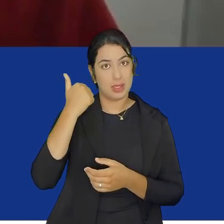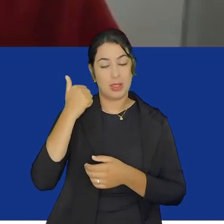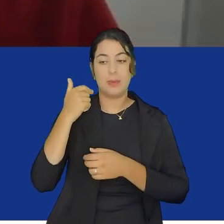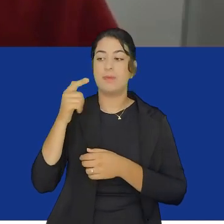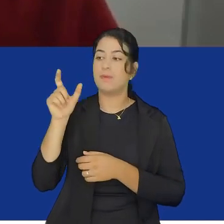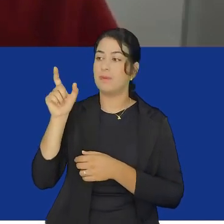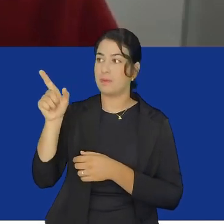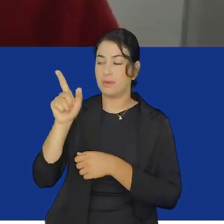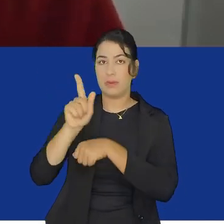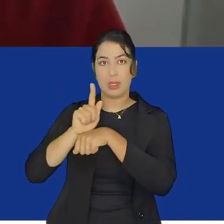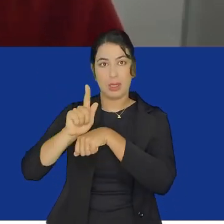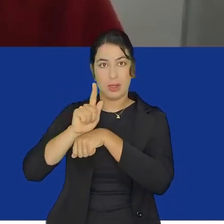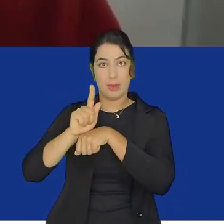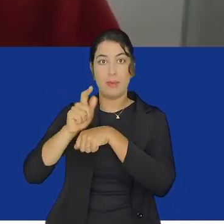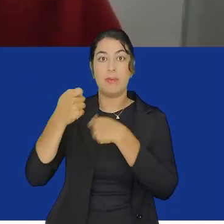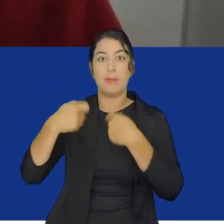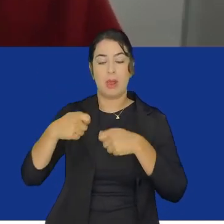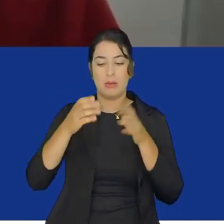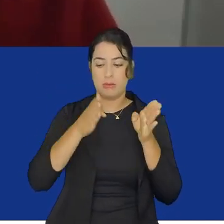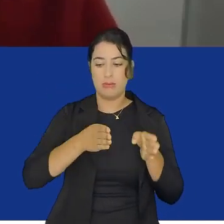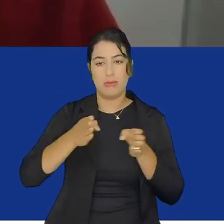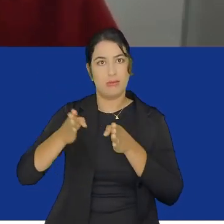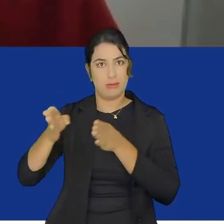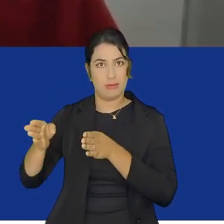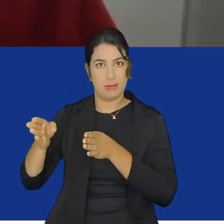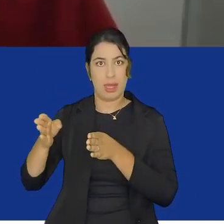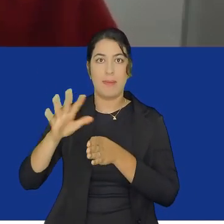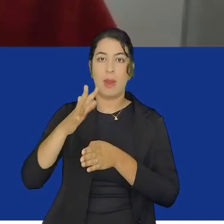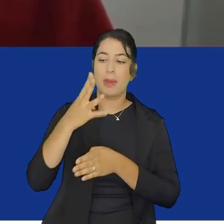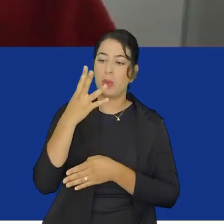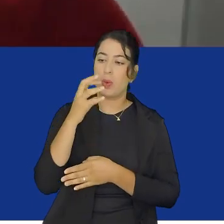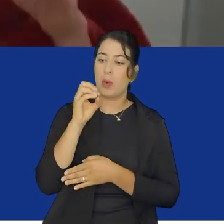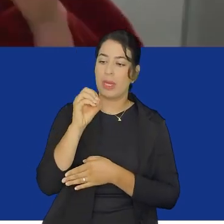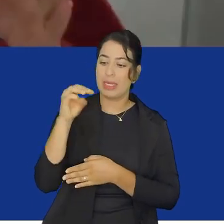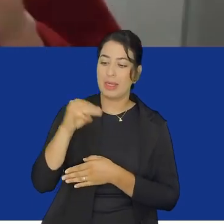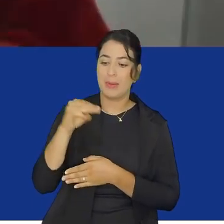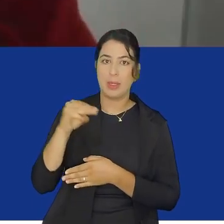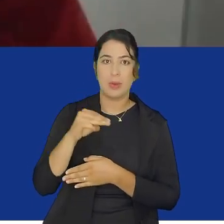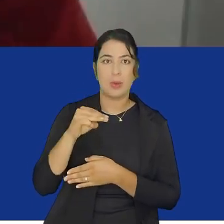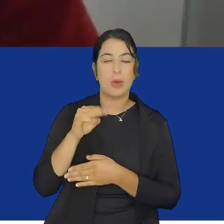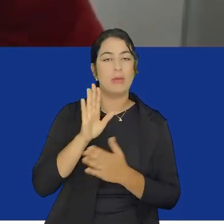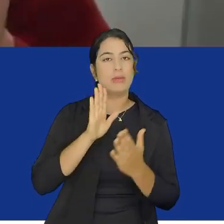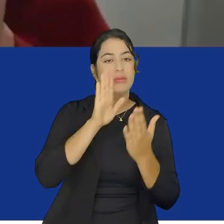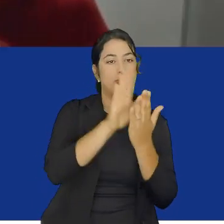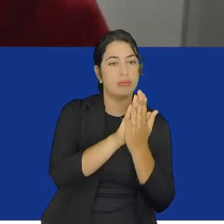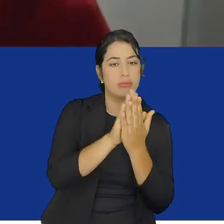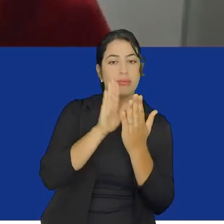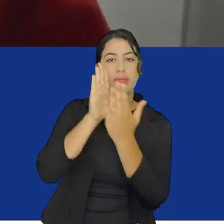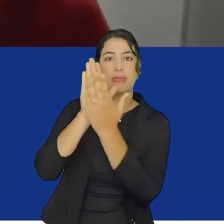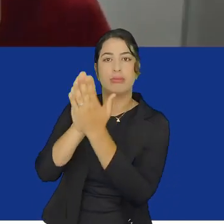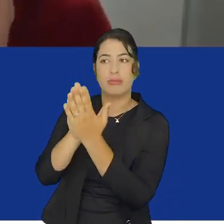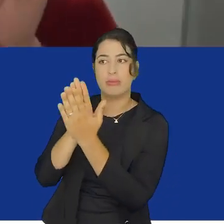na agenda, né, semanalmente, coloca lá 40 minutos para falar com cada supervisor, que seja